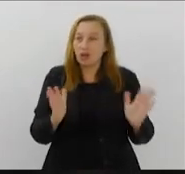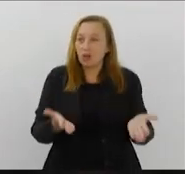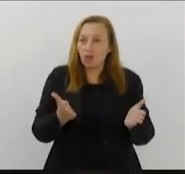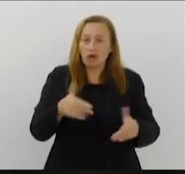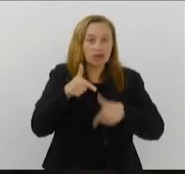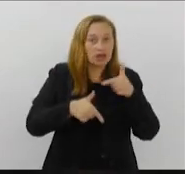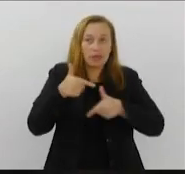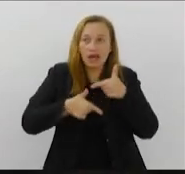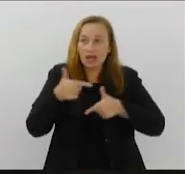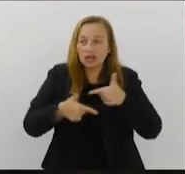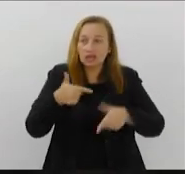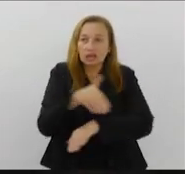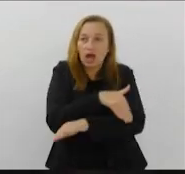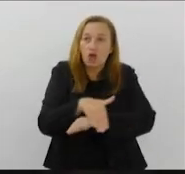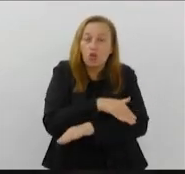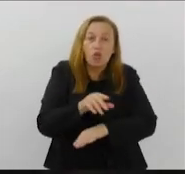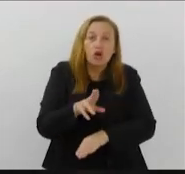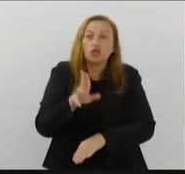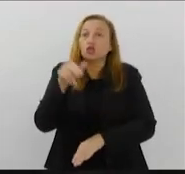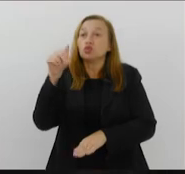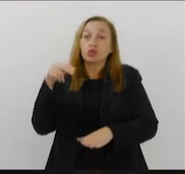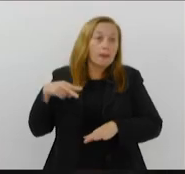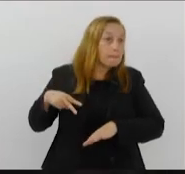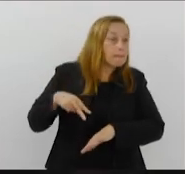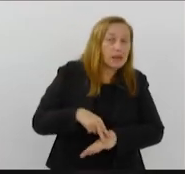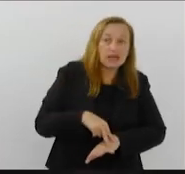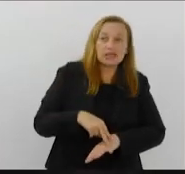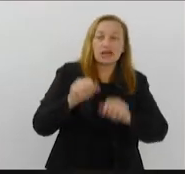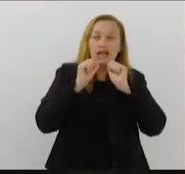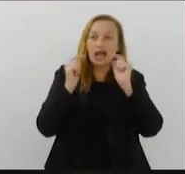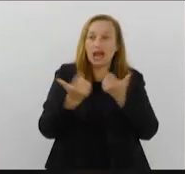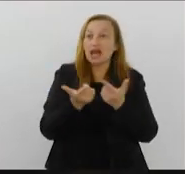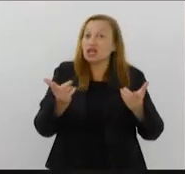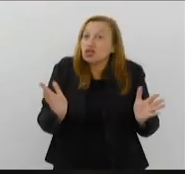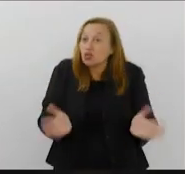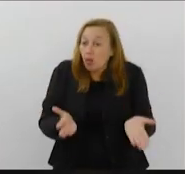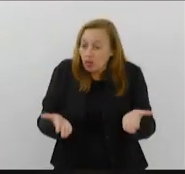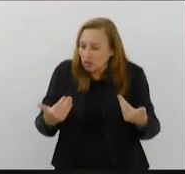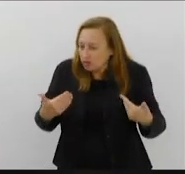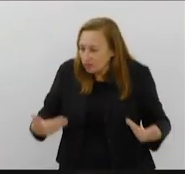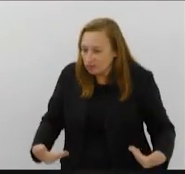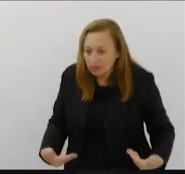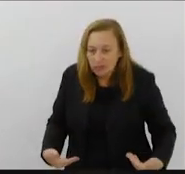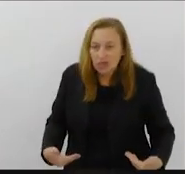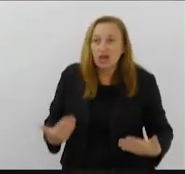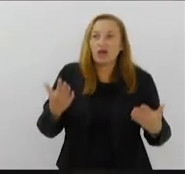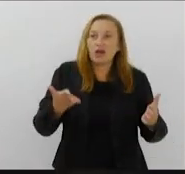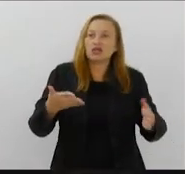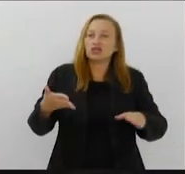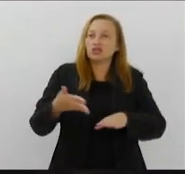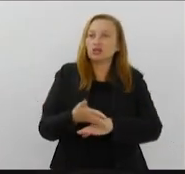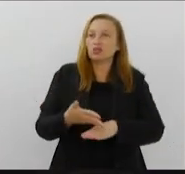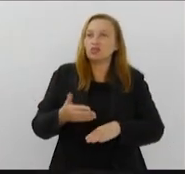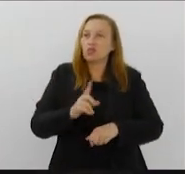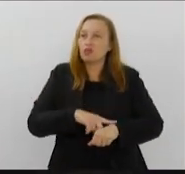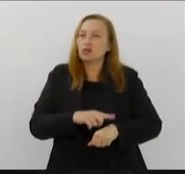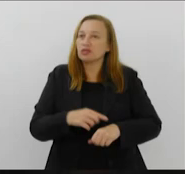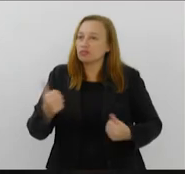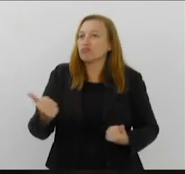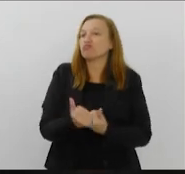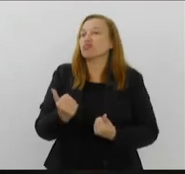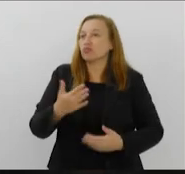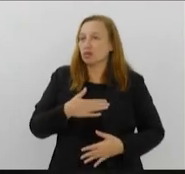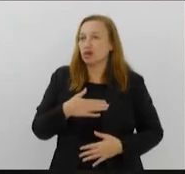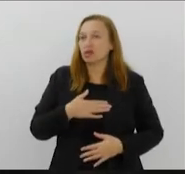na rua, nunca pisei aqui, estou pisando aqui na ponta. Então, eu acho que chegou a hora, e podem contar